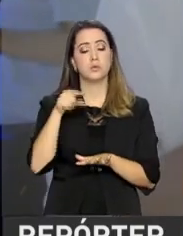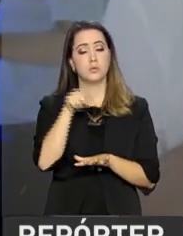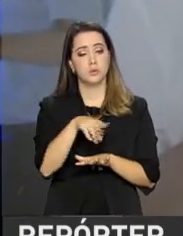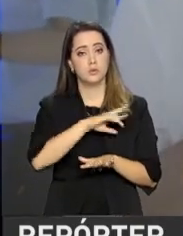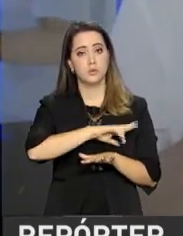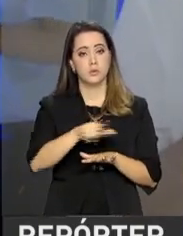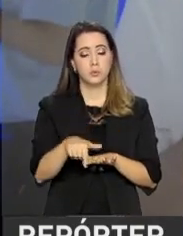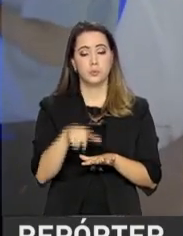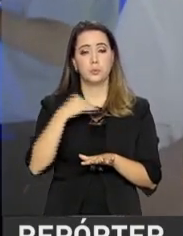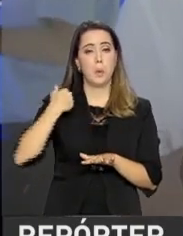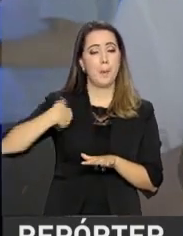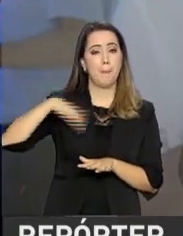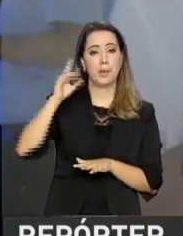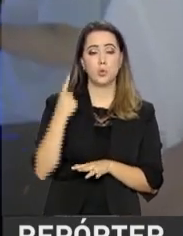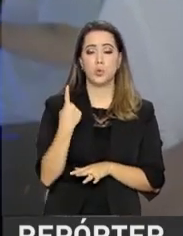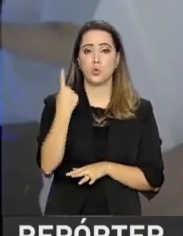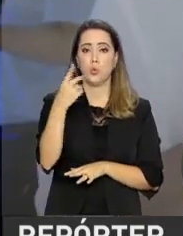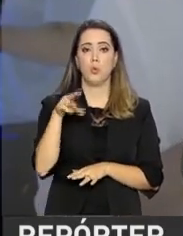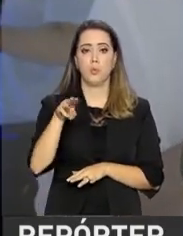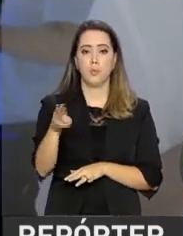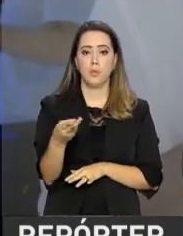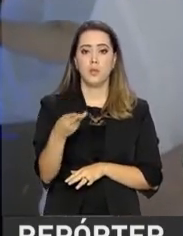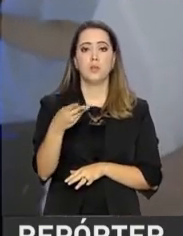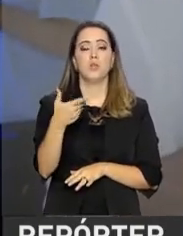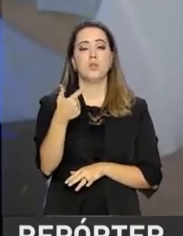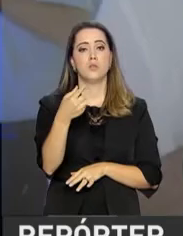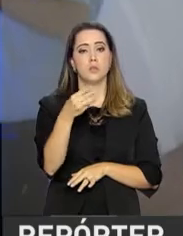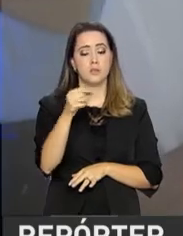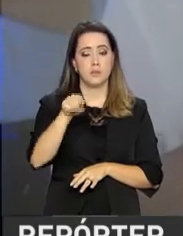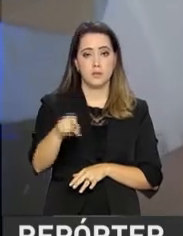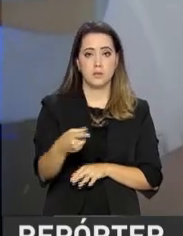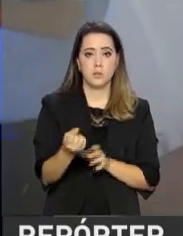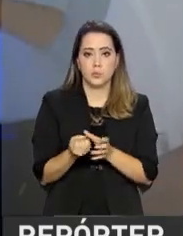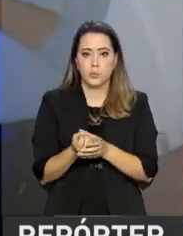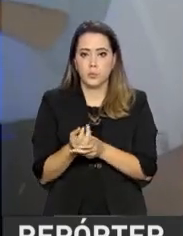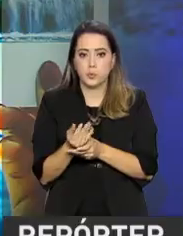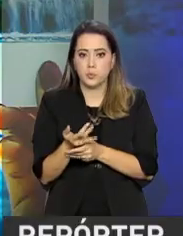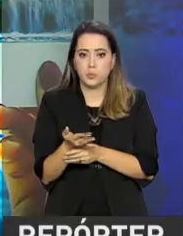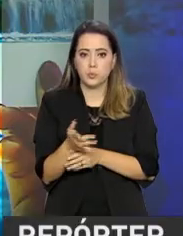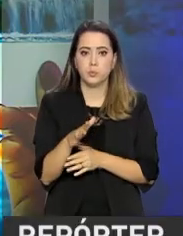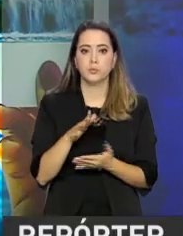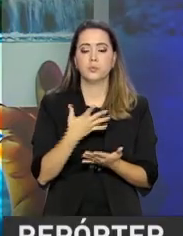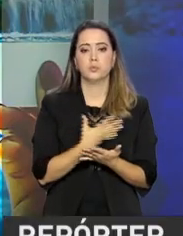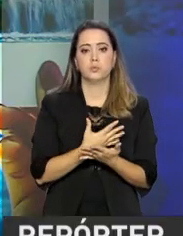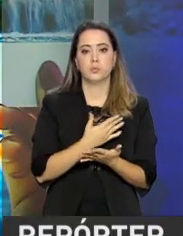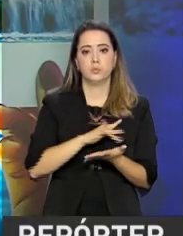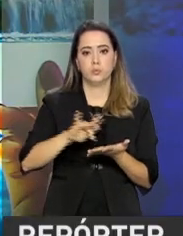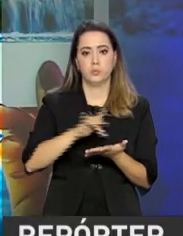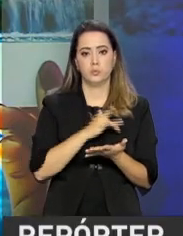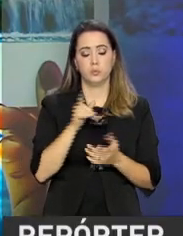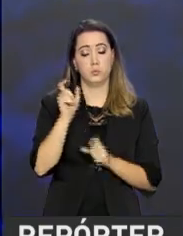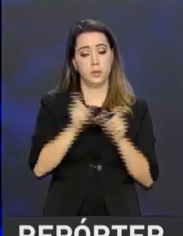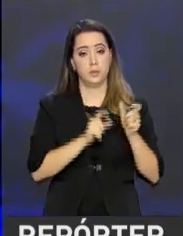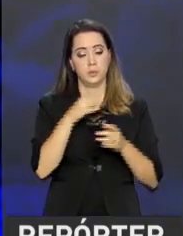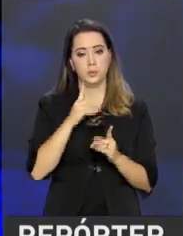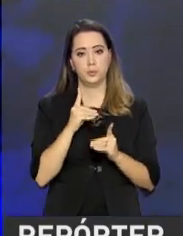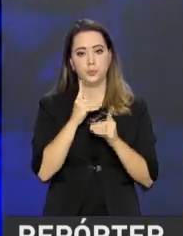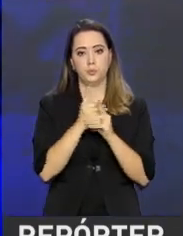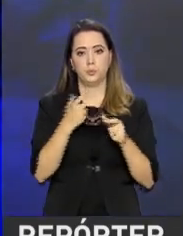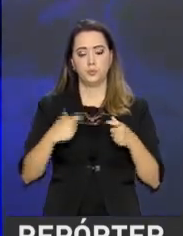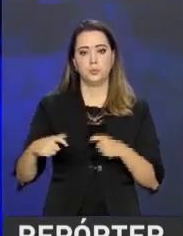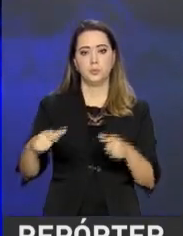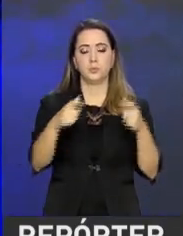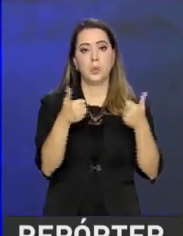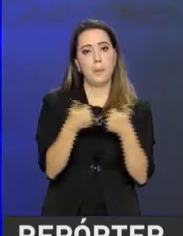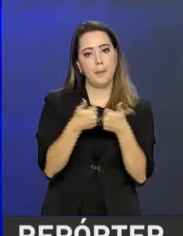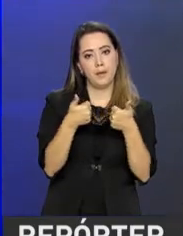Rural e já tem mais de 1 milhão e 700 mil nascentes cadastradas. No aplicativo, as pessoas encontram